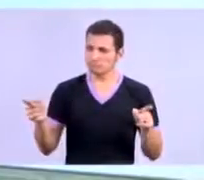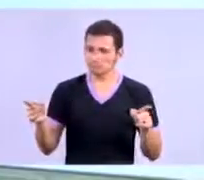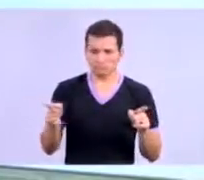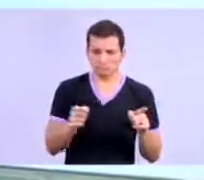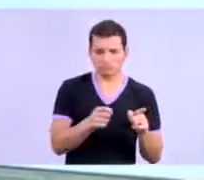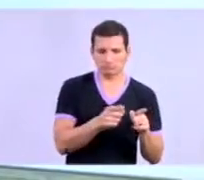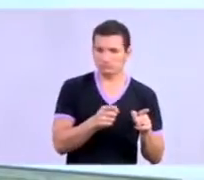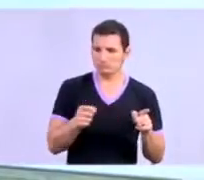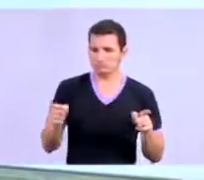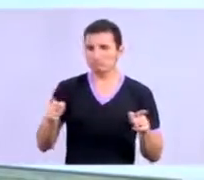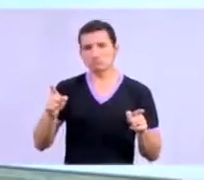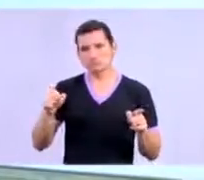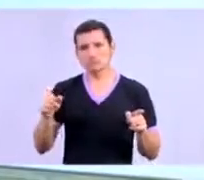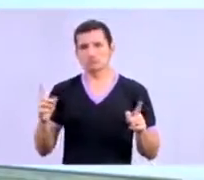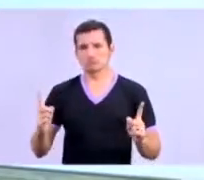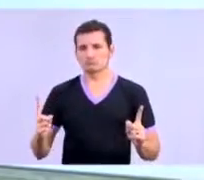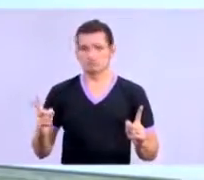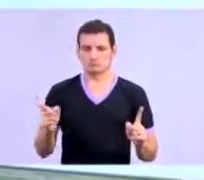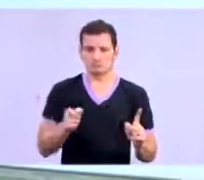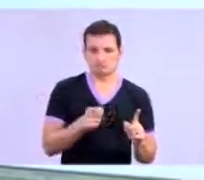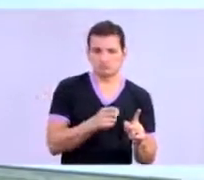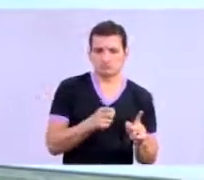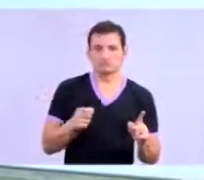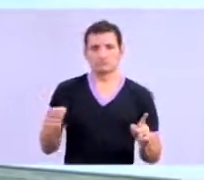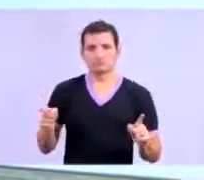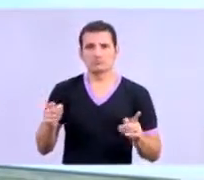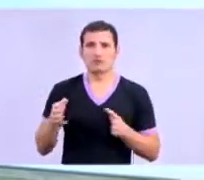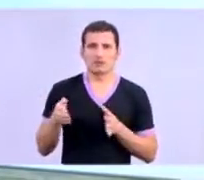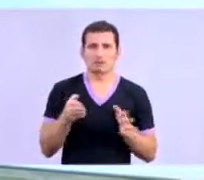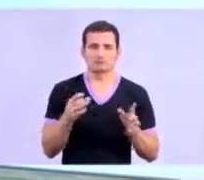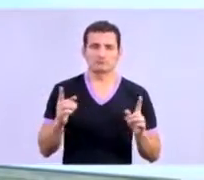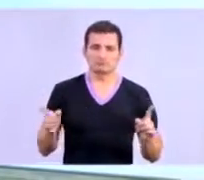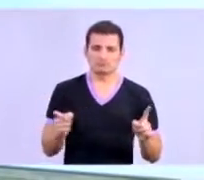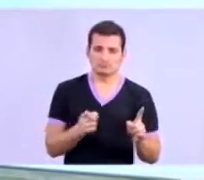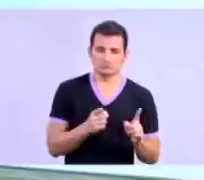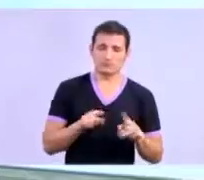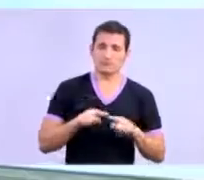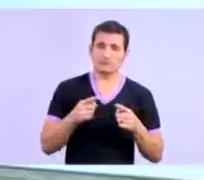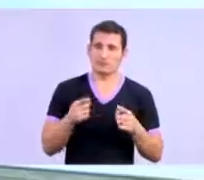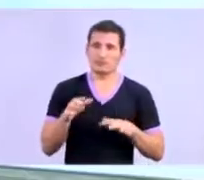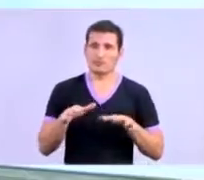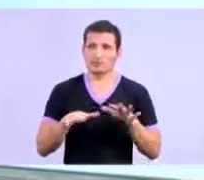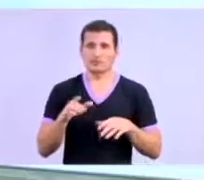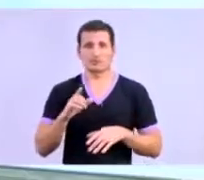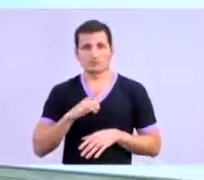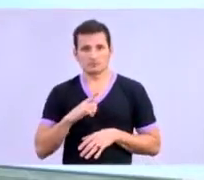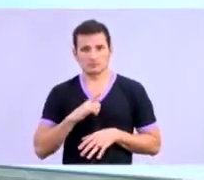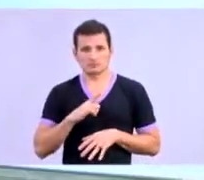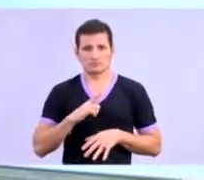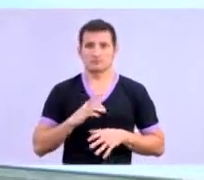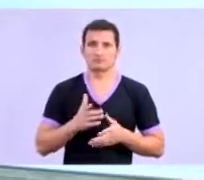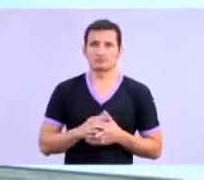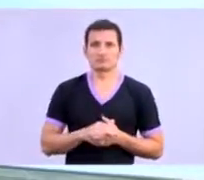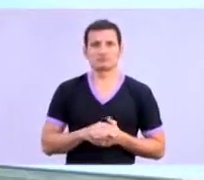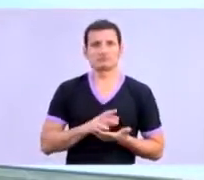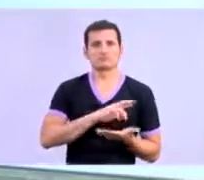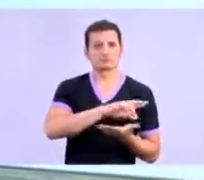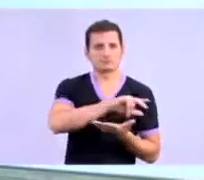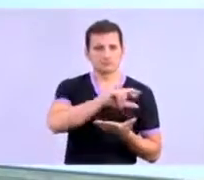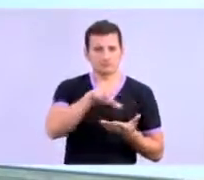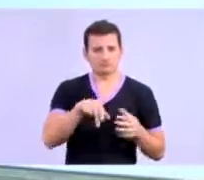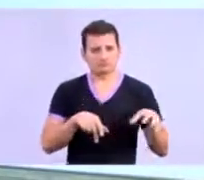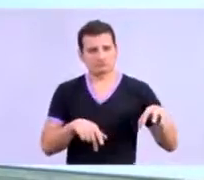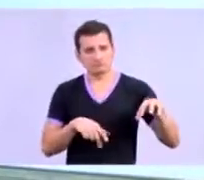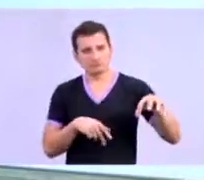que vai acontecer é esse único que está ligado. Mas às vezes você tem, por exemplo, um dispositivo, ou vários